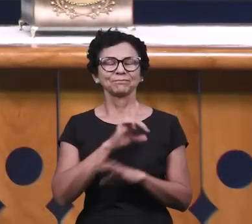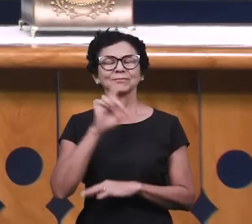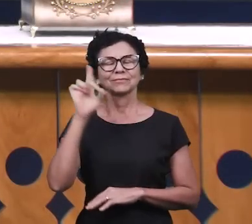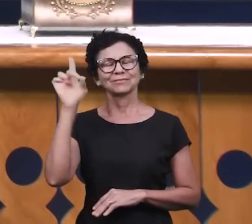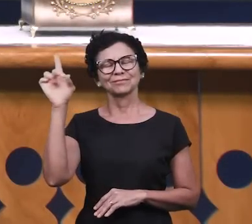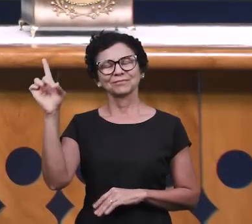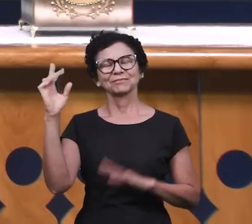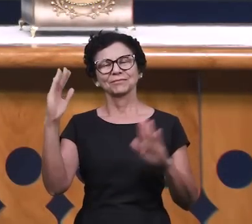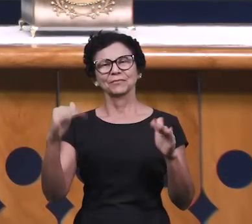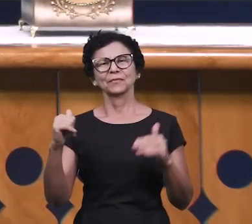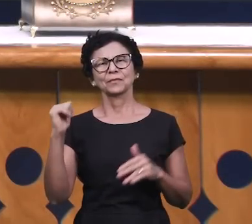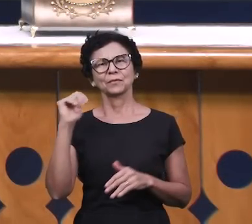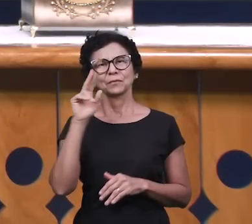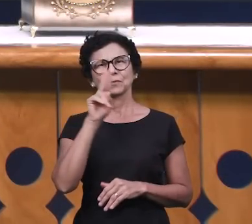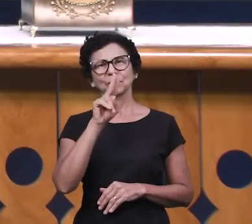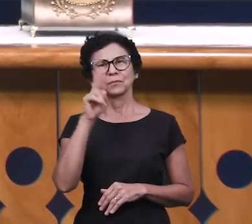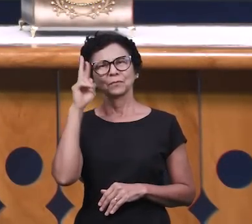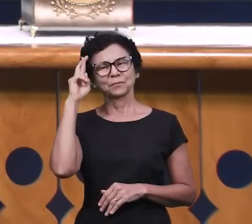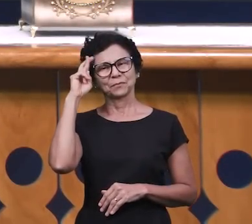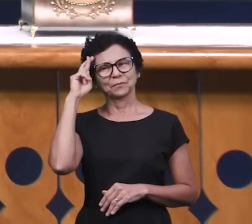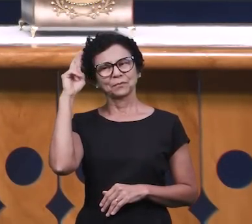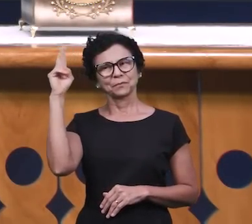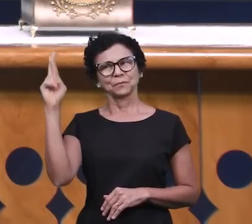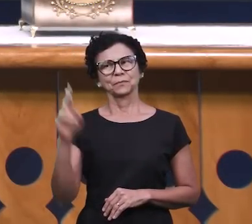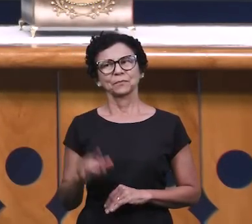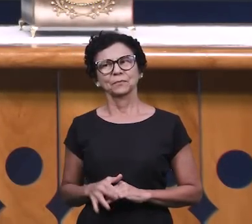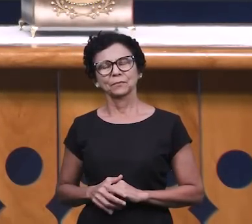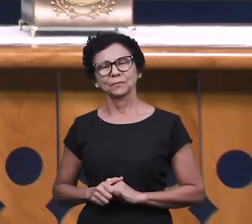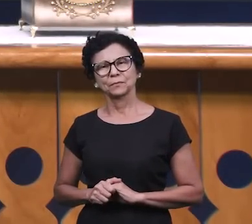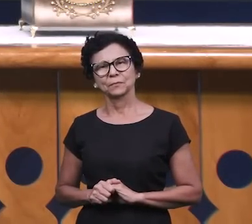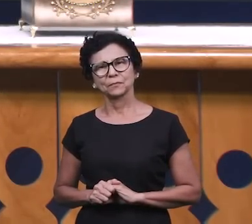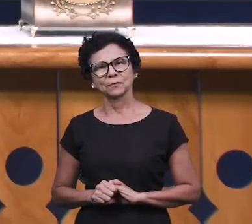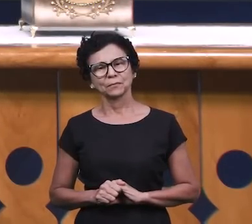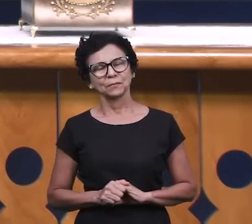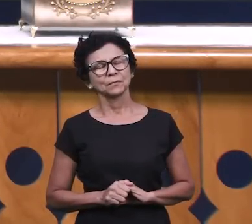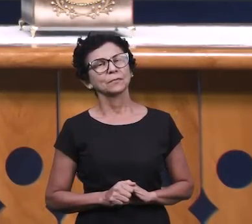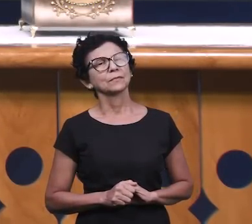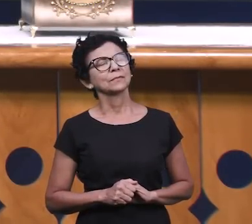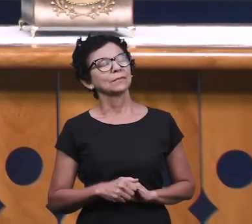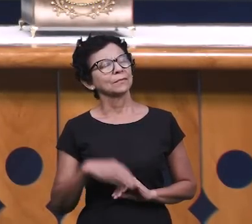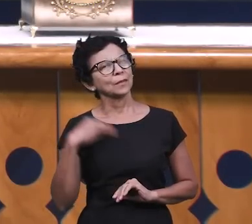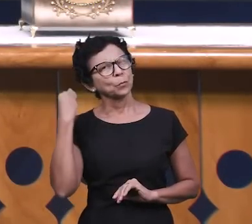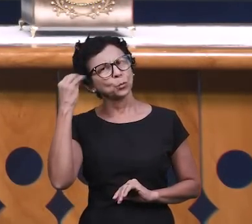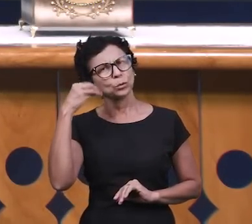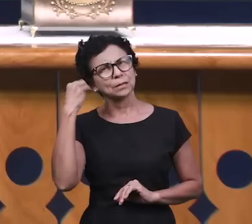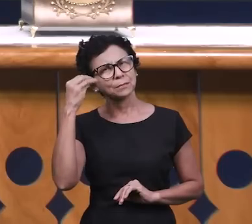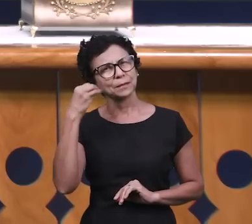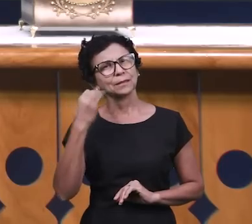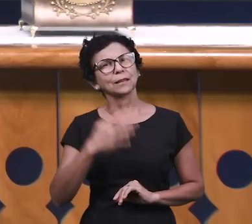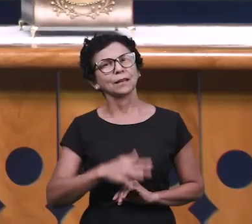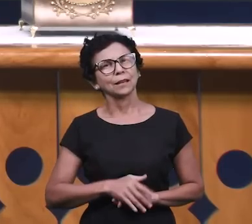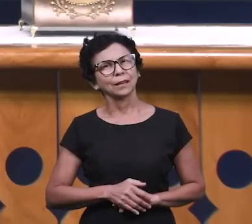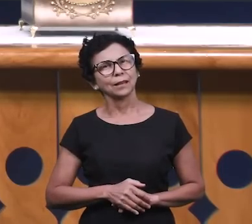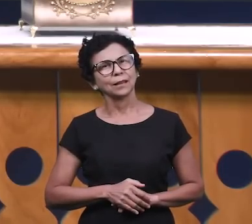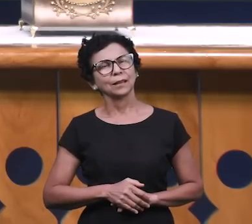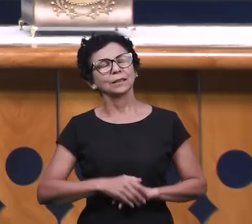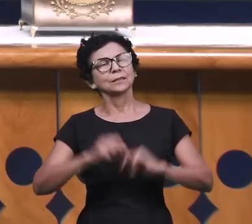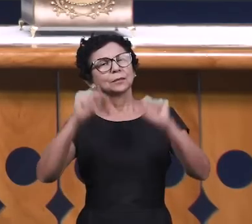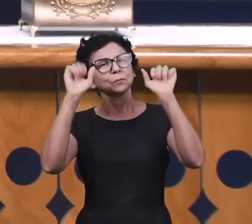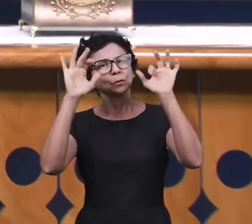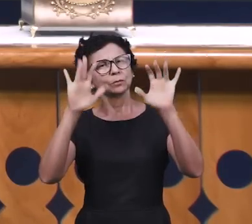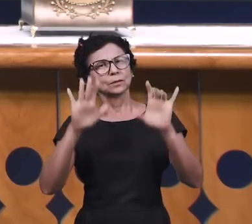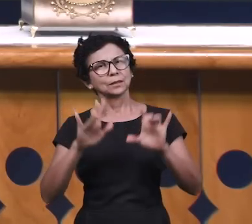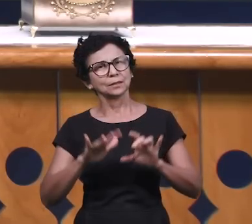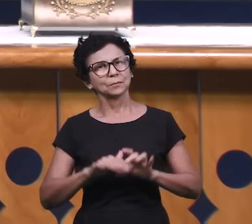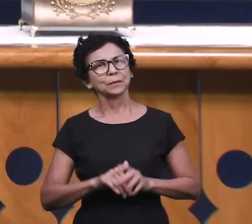Glória a Deus, louvado é o Senhor. Mais experiências, bênçãos que